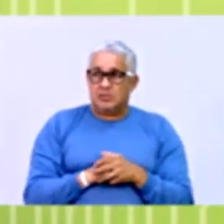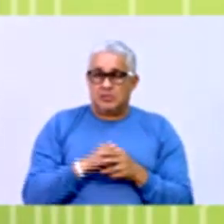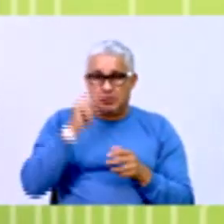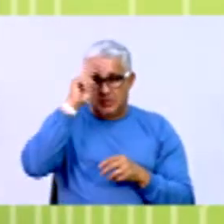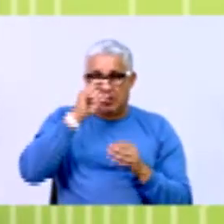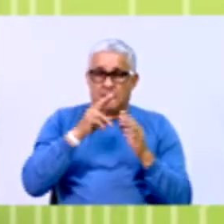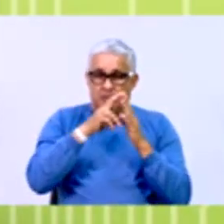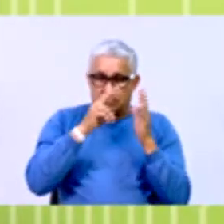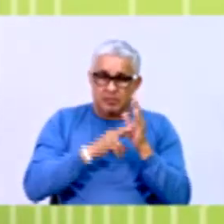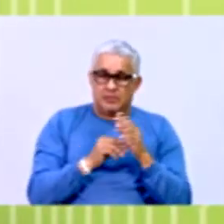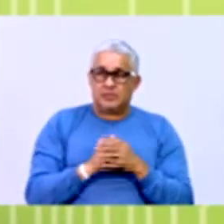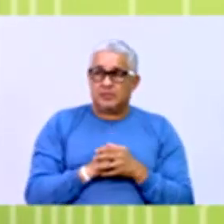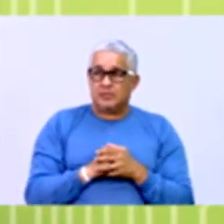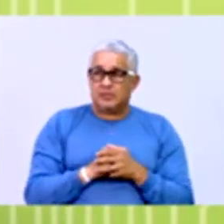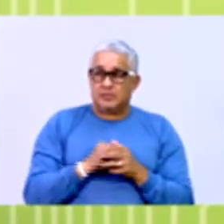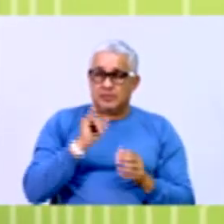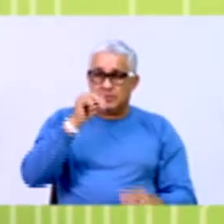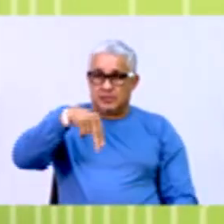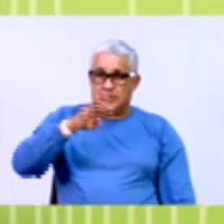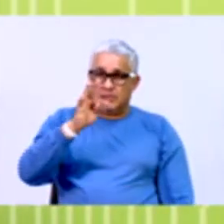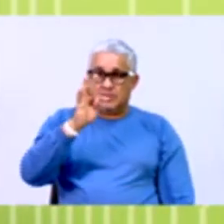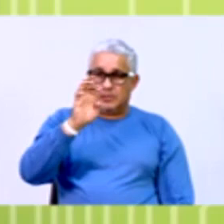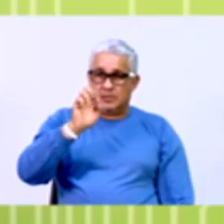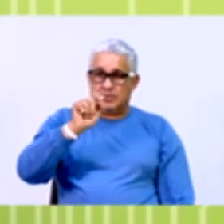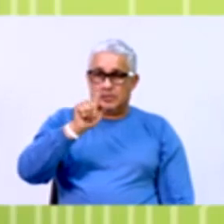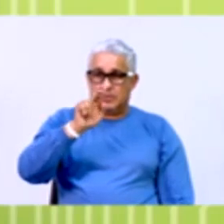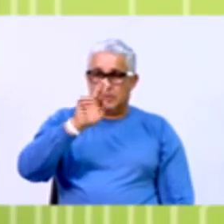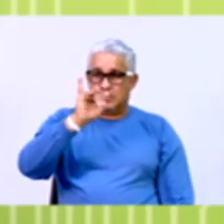né? Então a integridade está aqui.